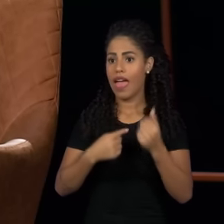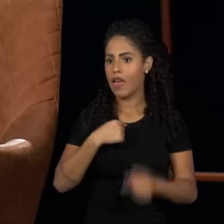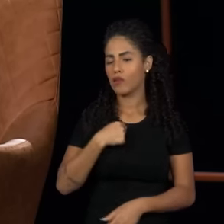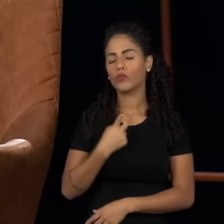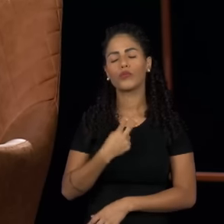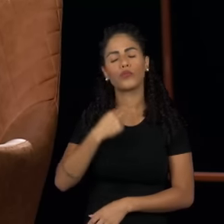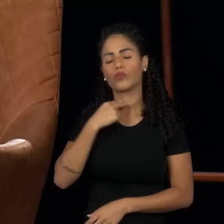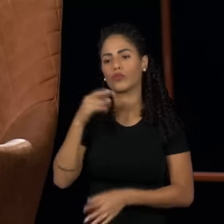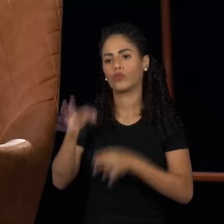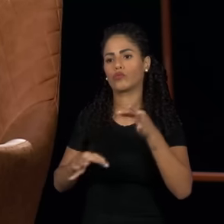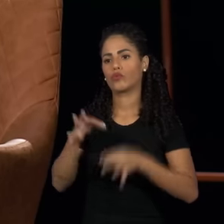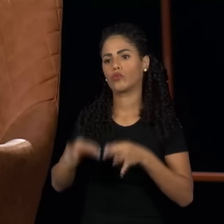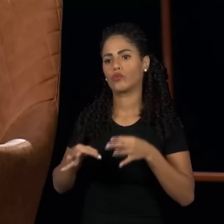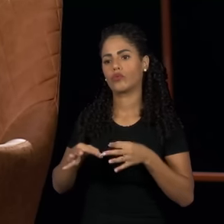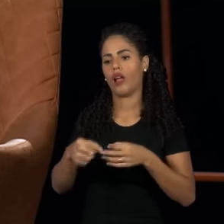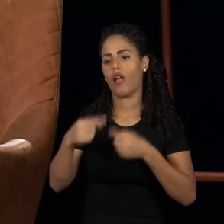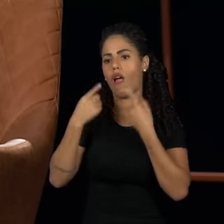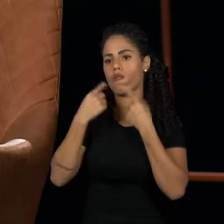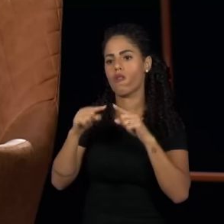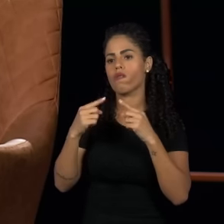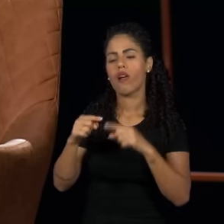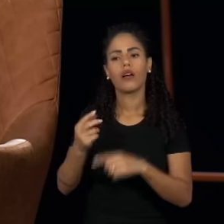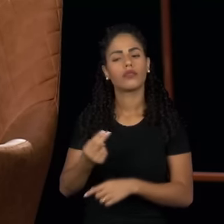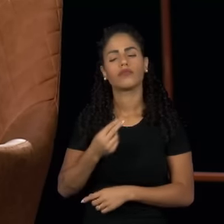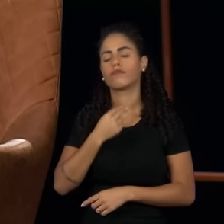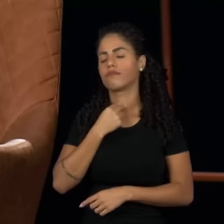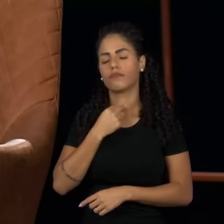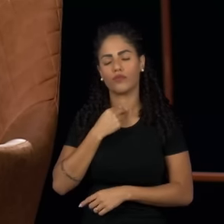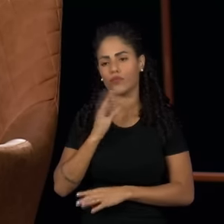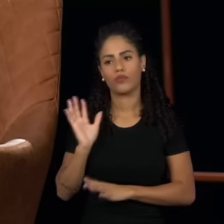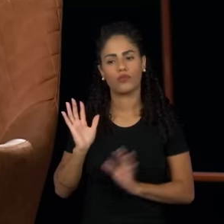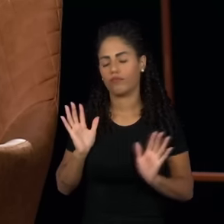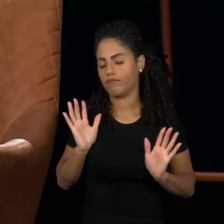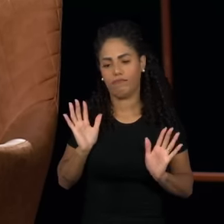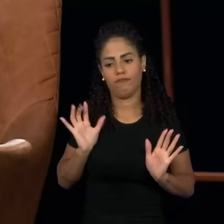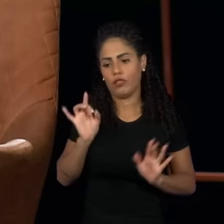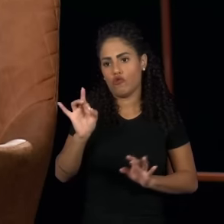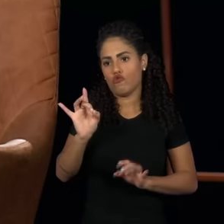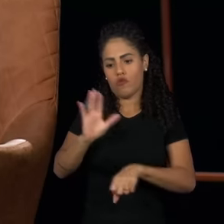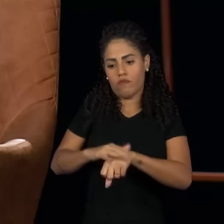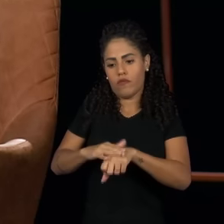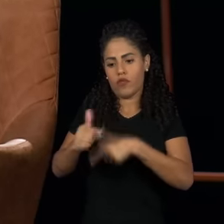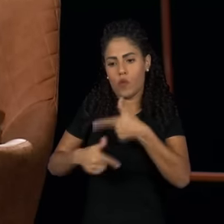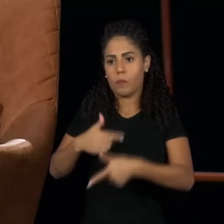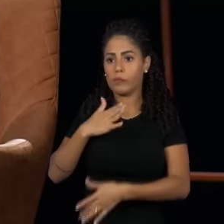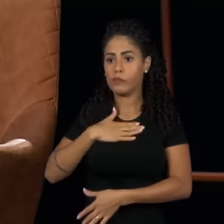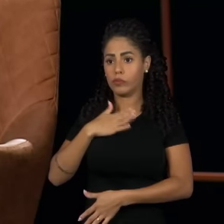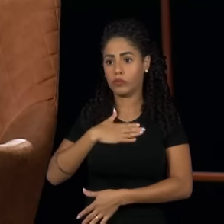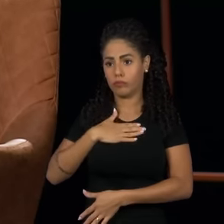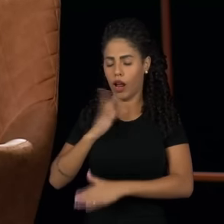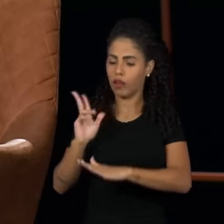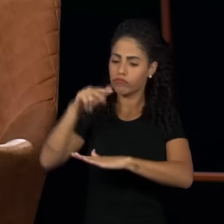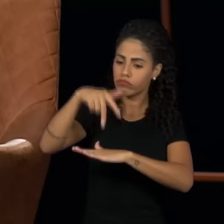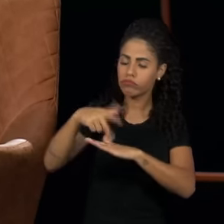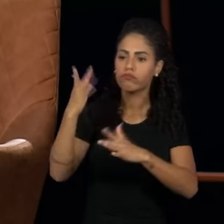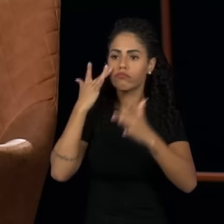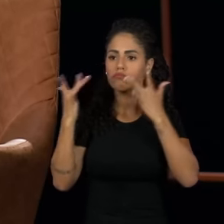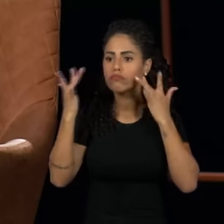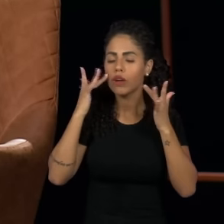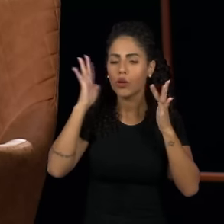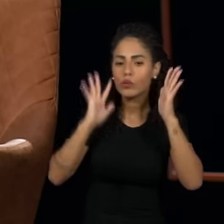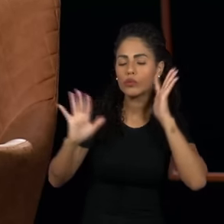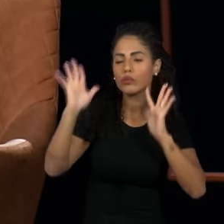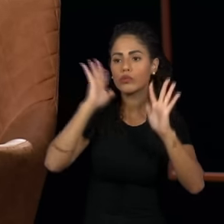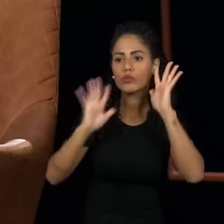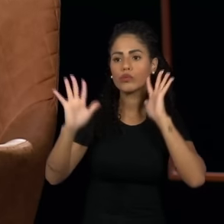Eu tenho que botar no palco e a pessoa poder, através do que a gente coloca, refletir. Eu acho